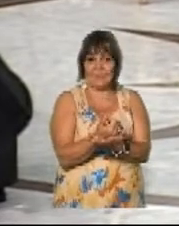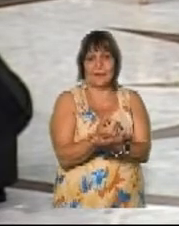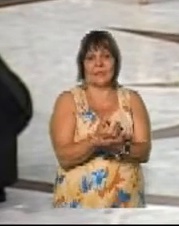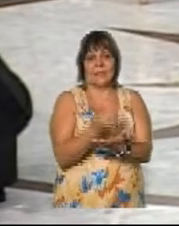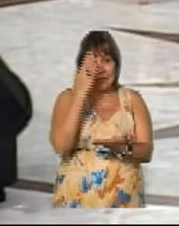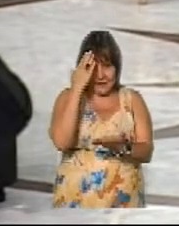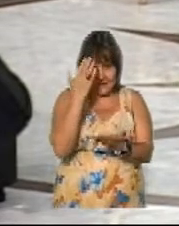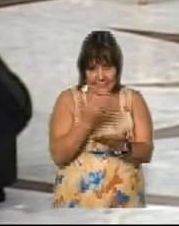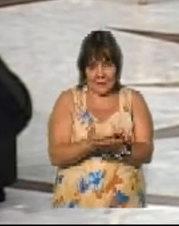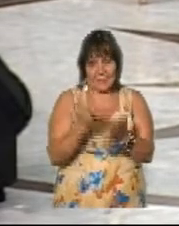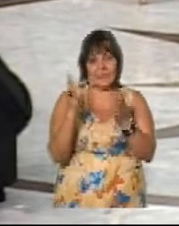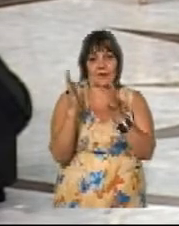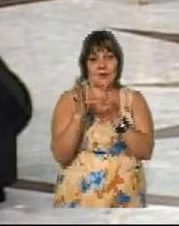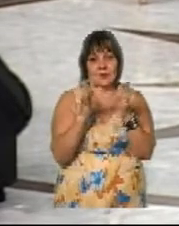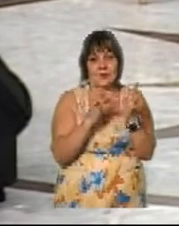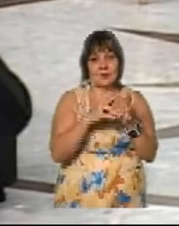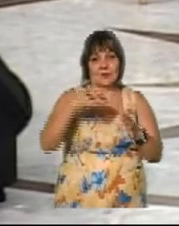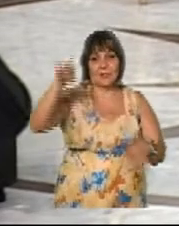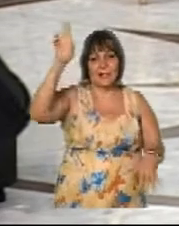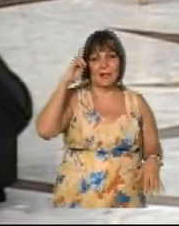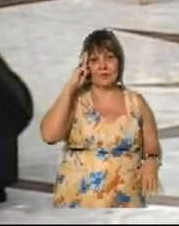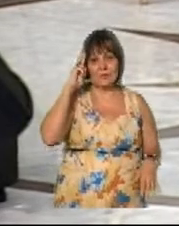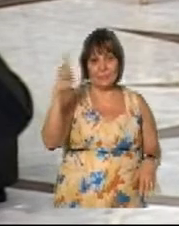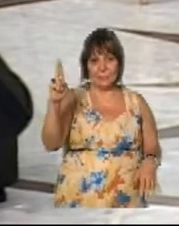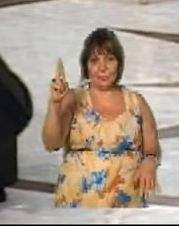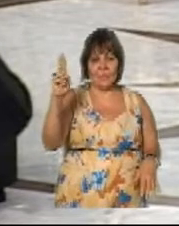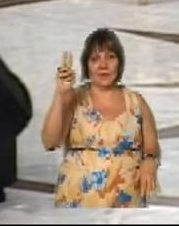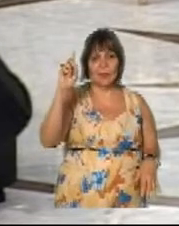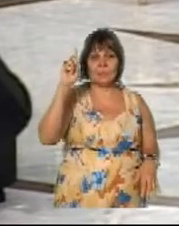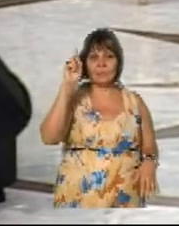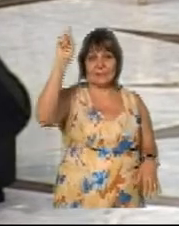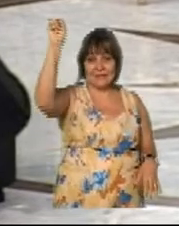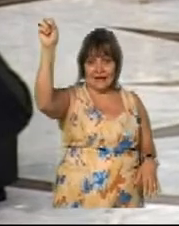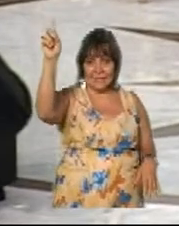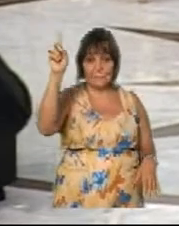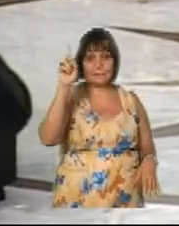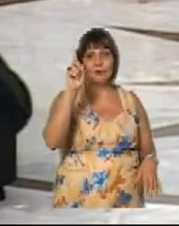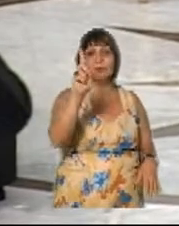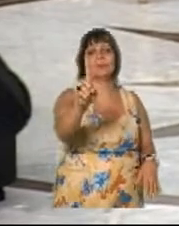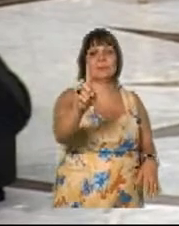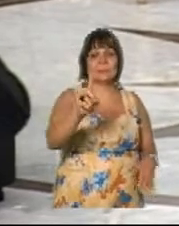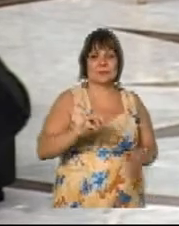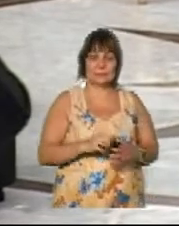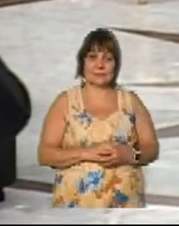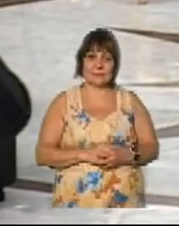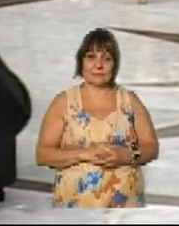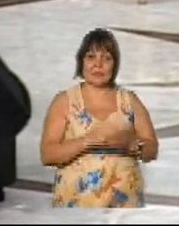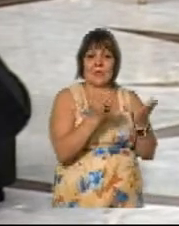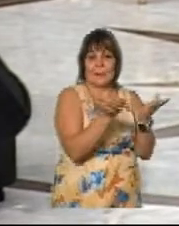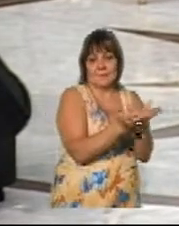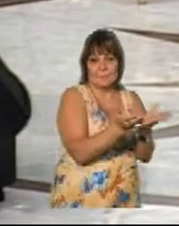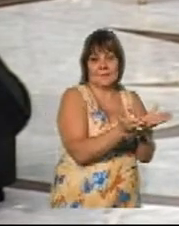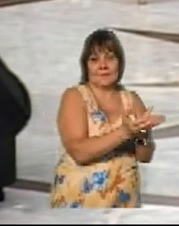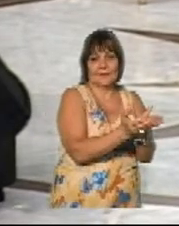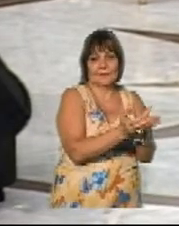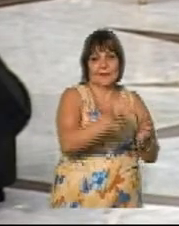O centro da nossa igreja é a palavra de Cristo, a Bíblia Sagrada. Porque esta palavra é espírito